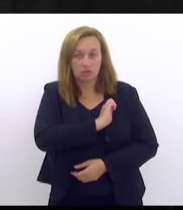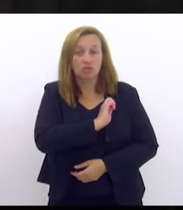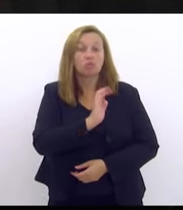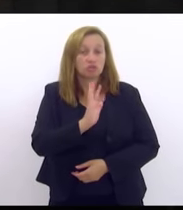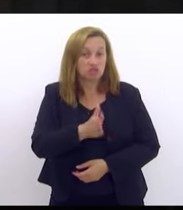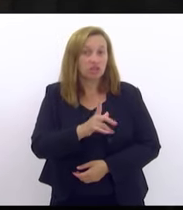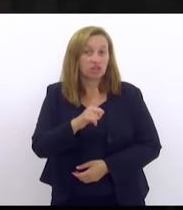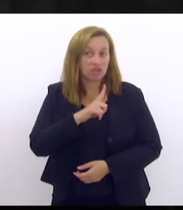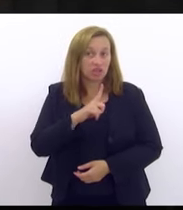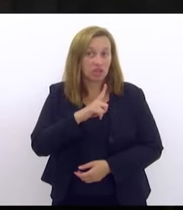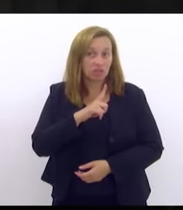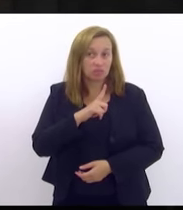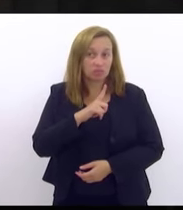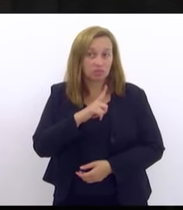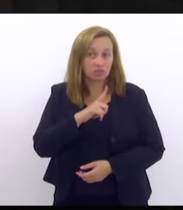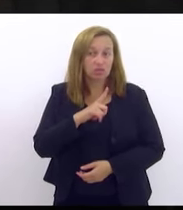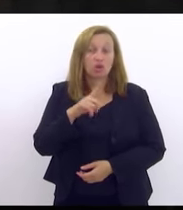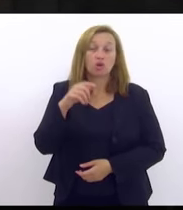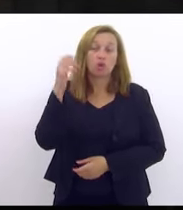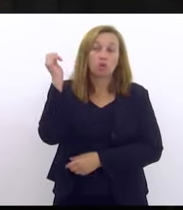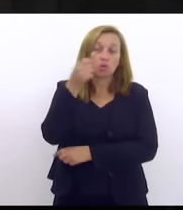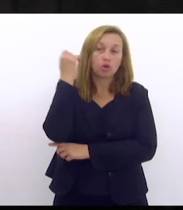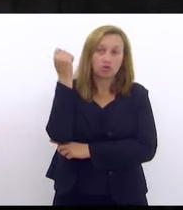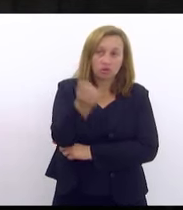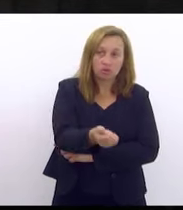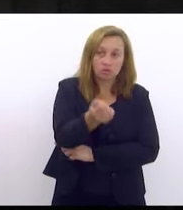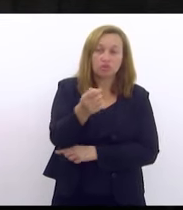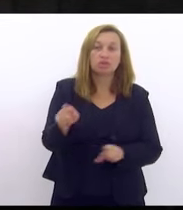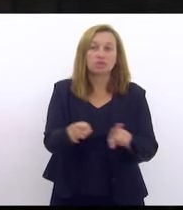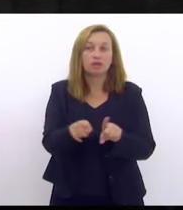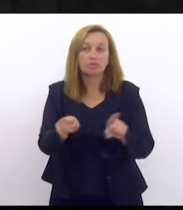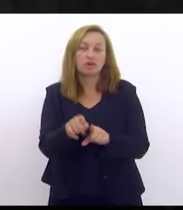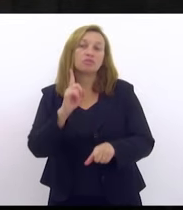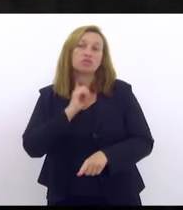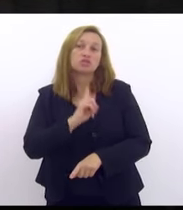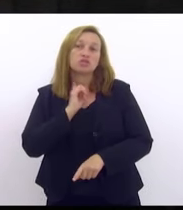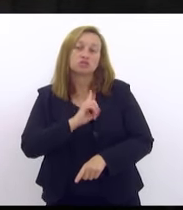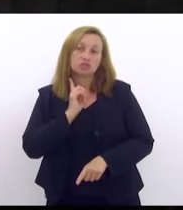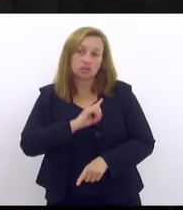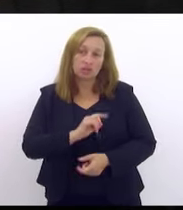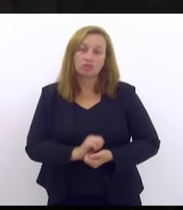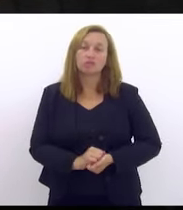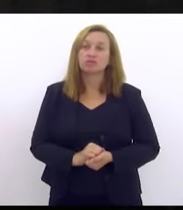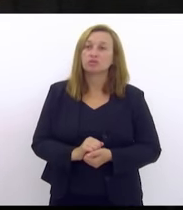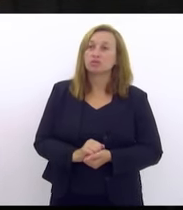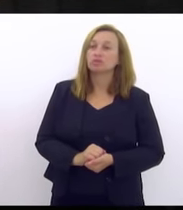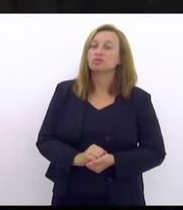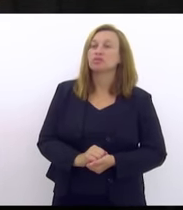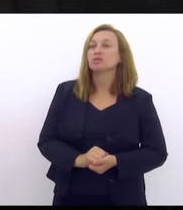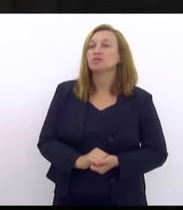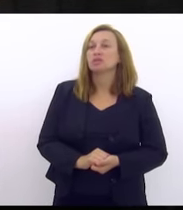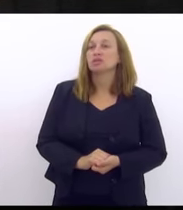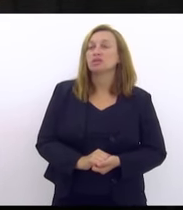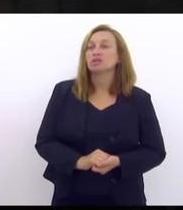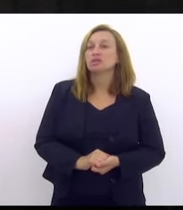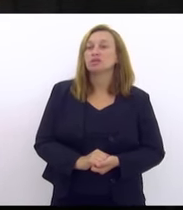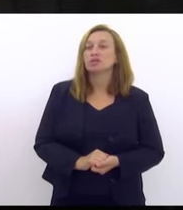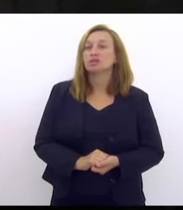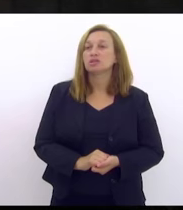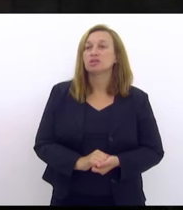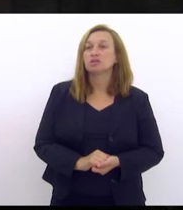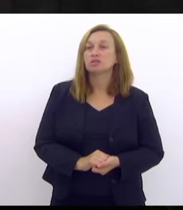regime o Rio, Rio Grande do Sul e Minas Gerais, do Sul-Sudeste, esses estados